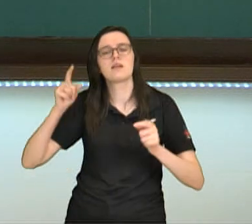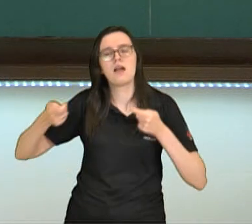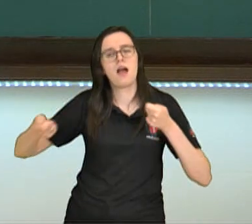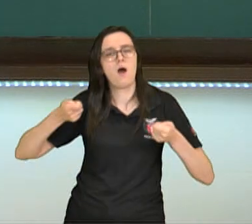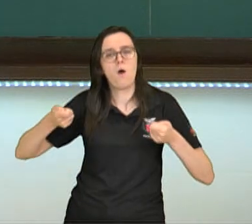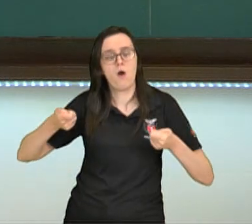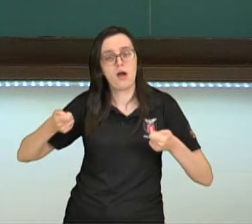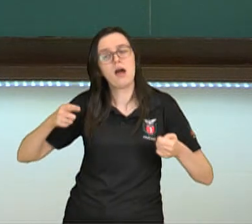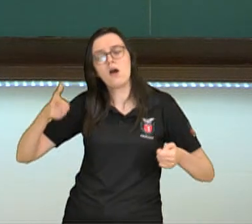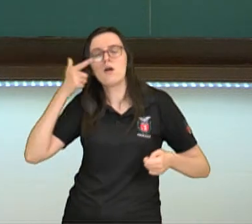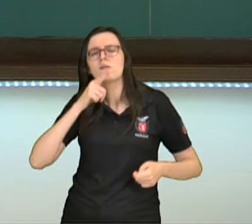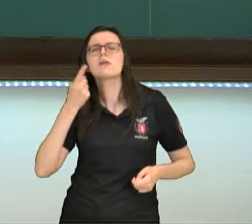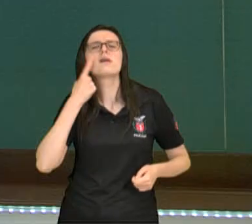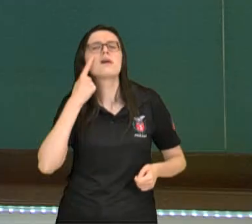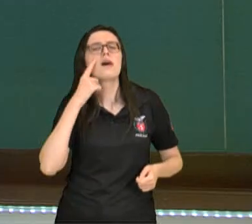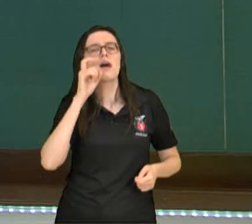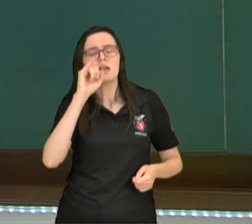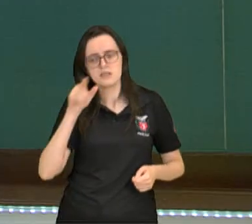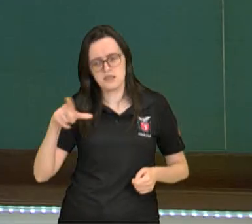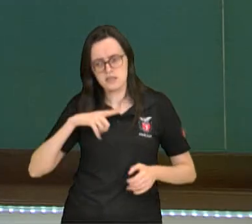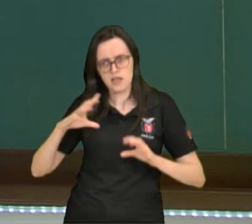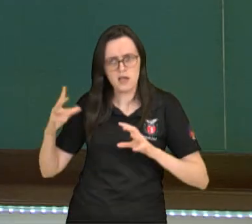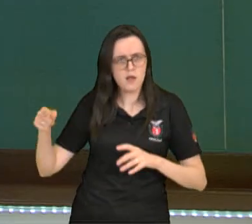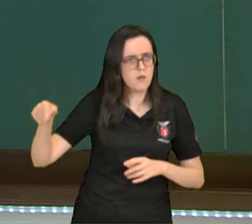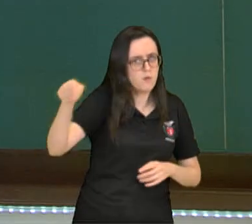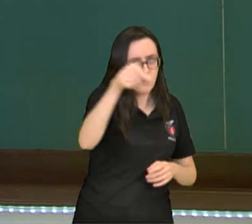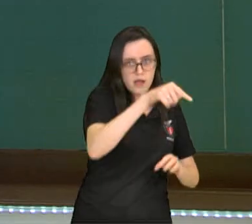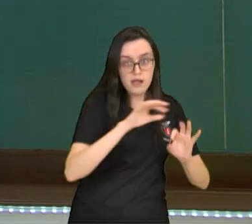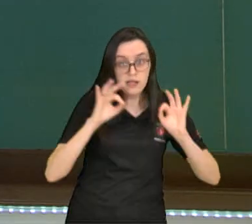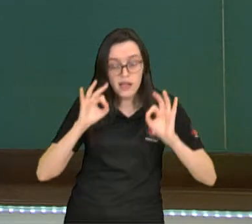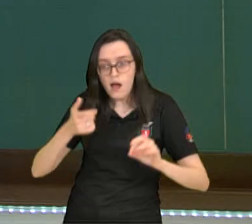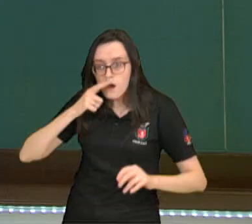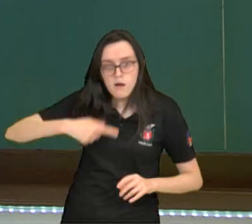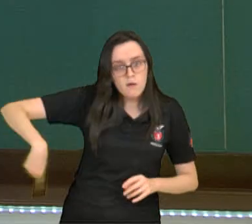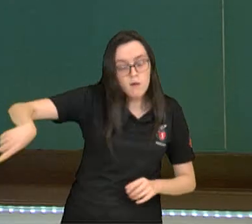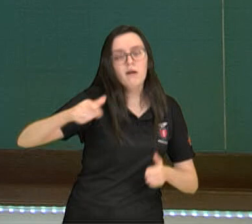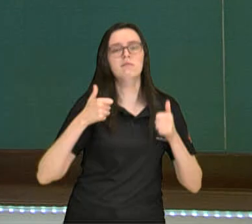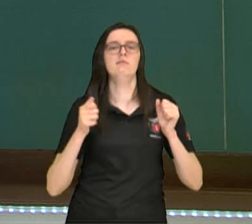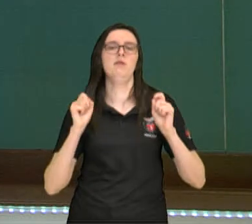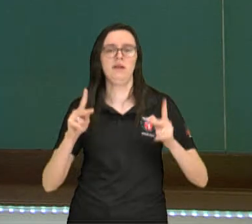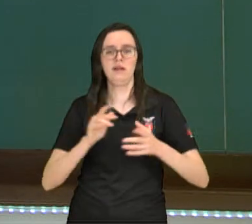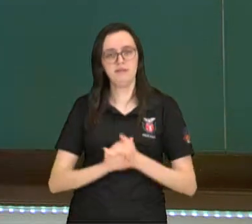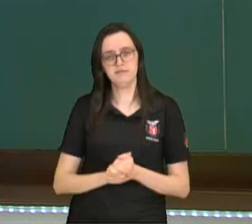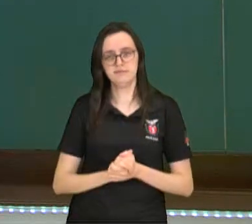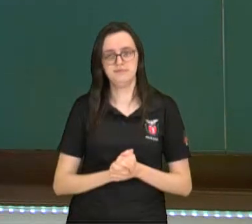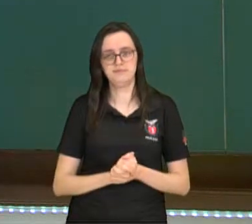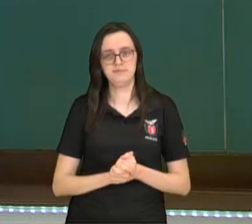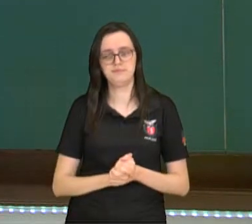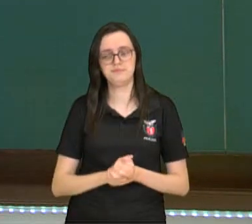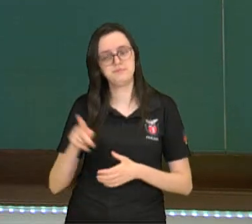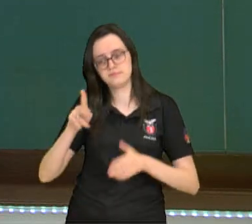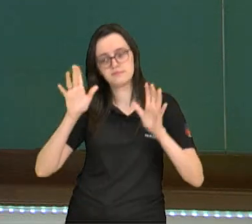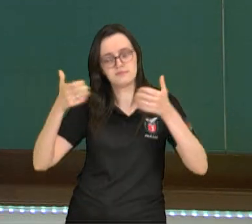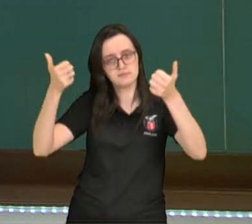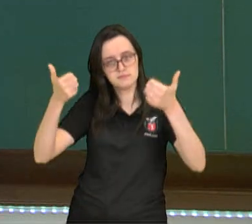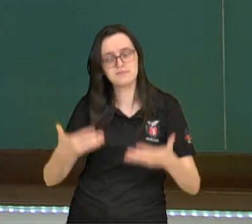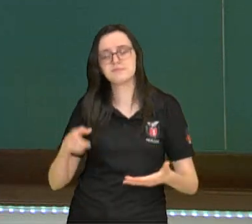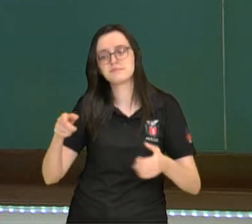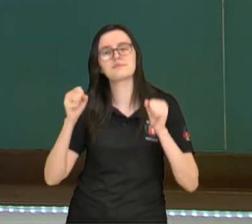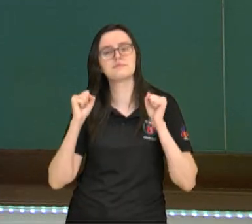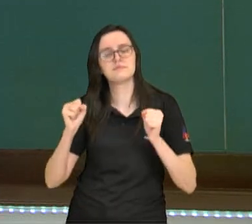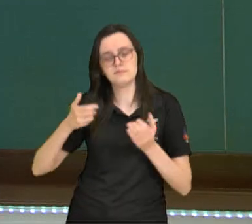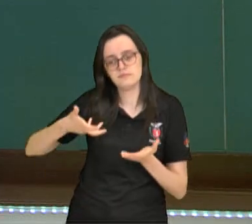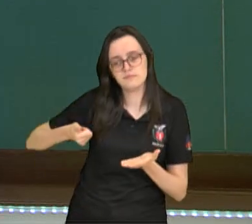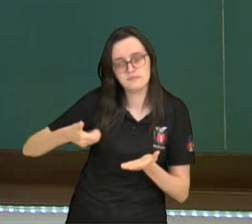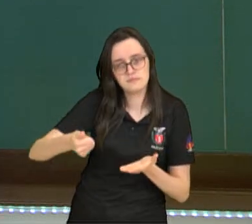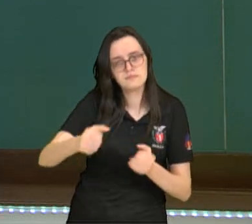da organização para verificar se o atleta passou por todos os locais que foram designados. Então, como a professora disse, pode ser